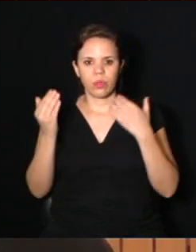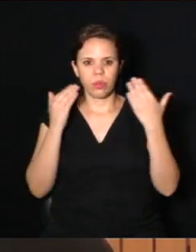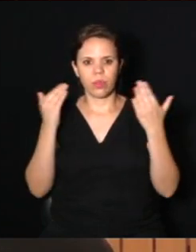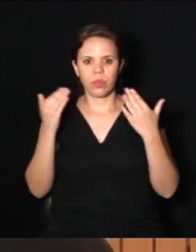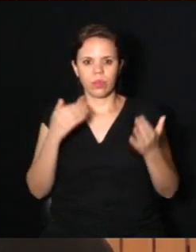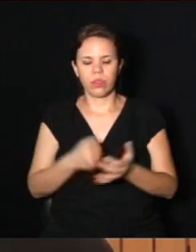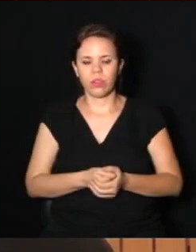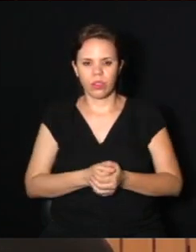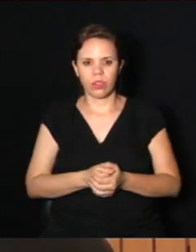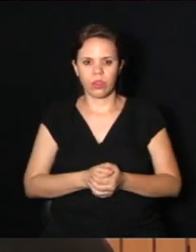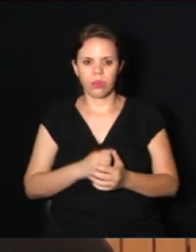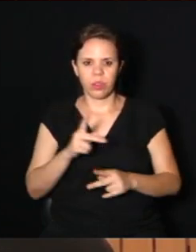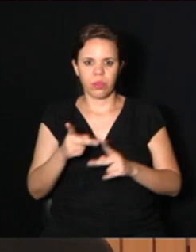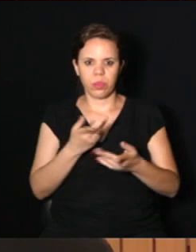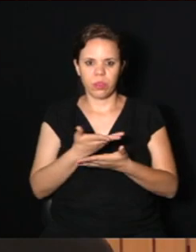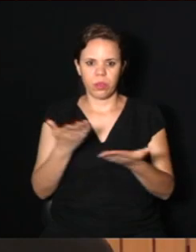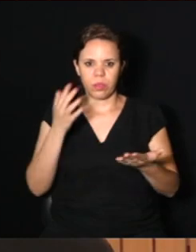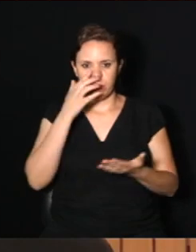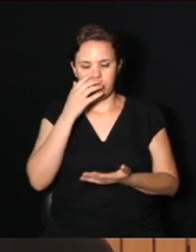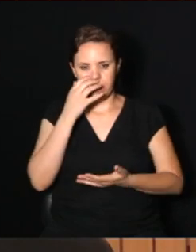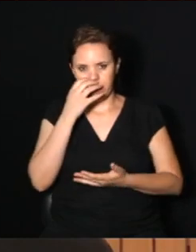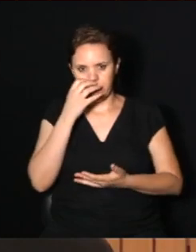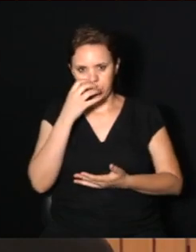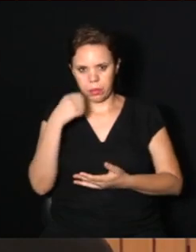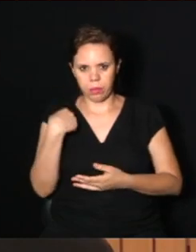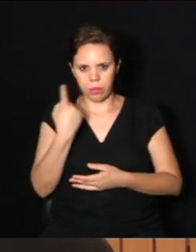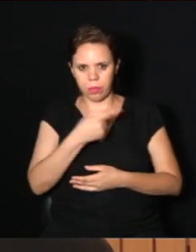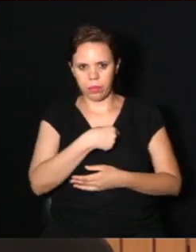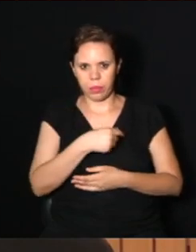psicologia para a população. E isso a